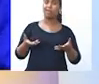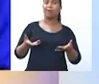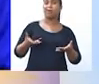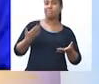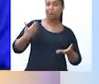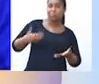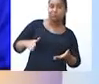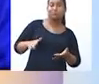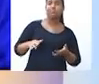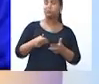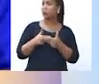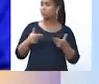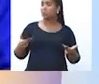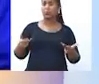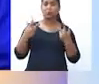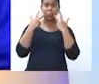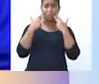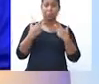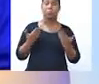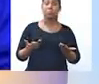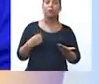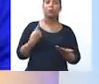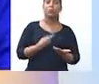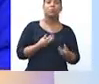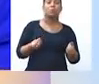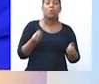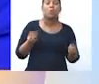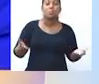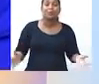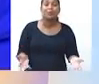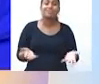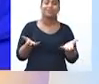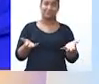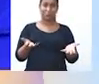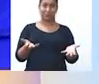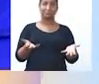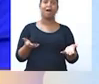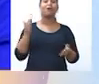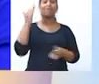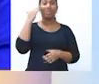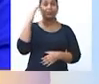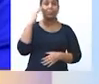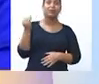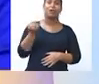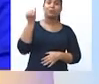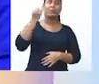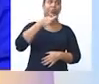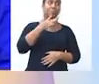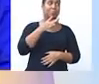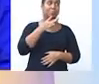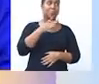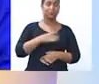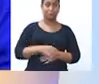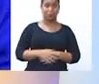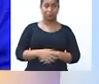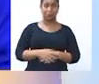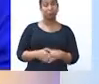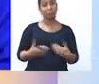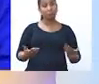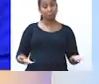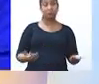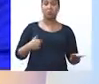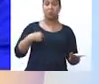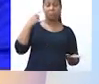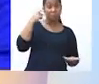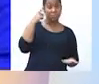qualquer projeto. Né? Então a gente tem que ver como incentivá-los a entender a importância do conhecimento em si. E eu acho que,